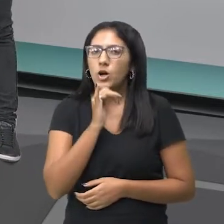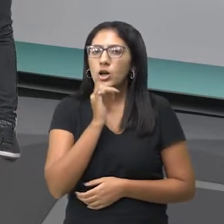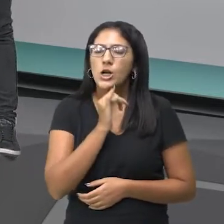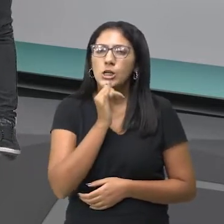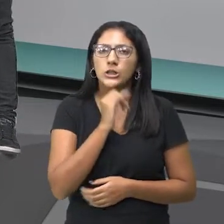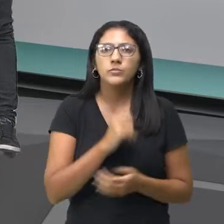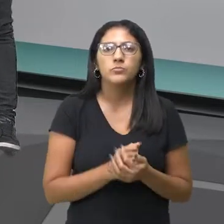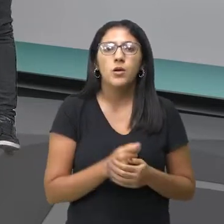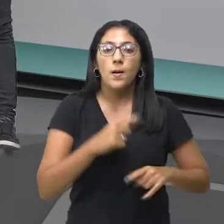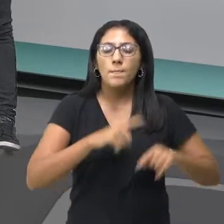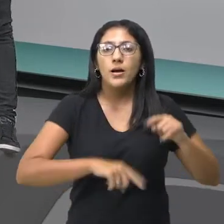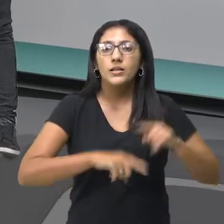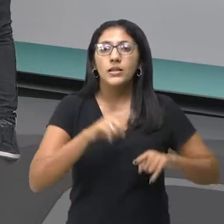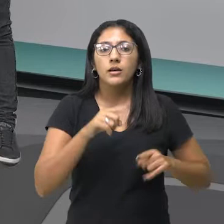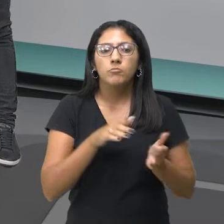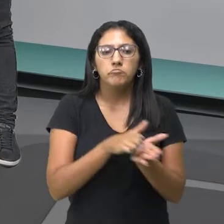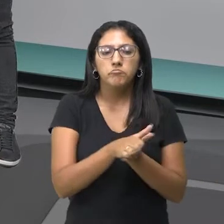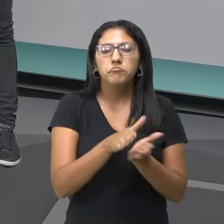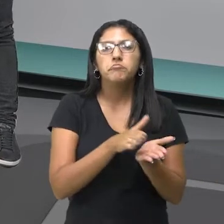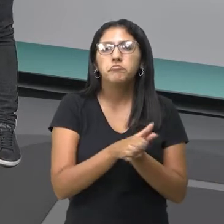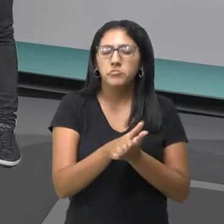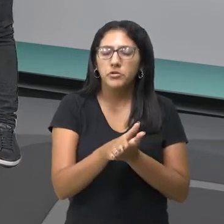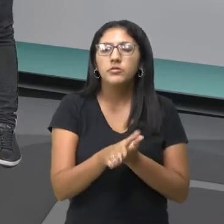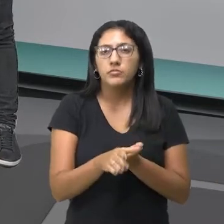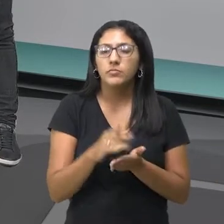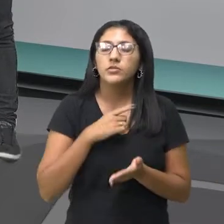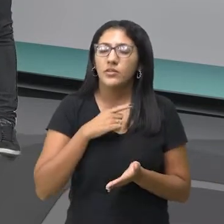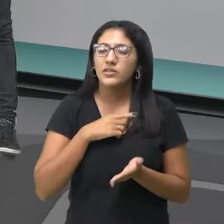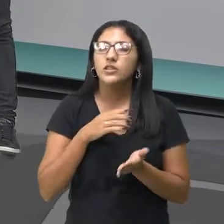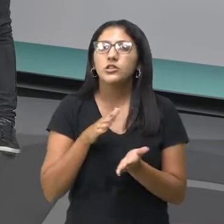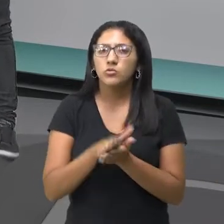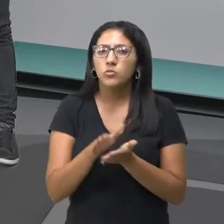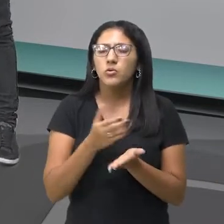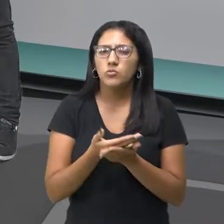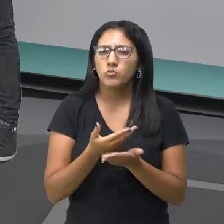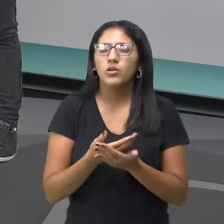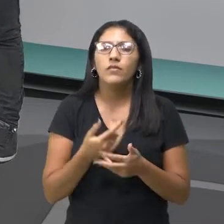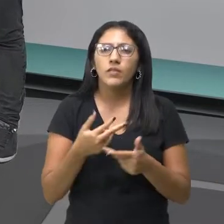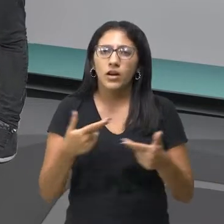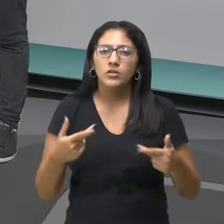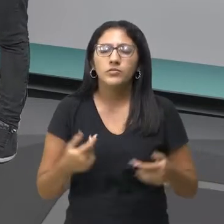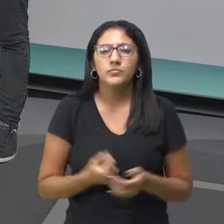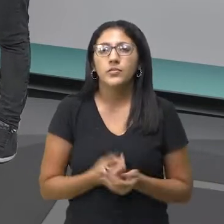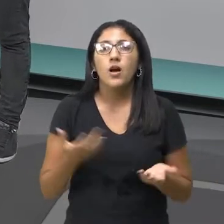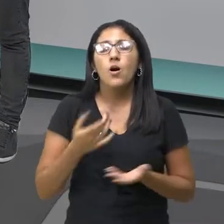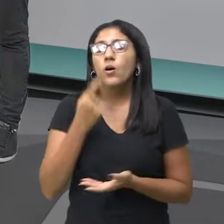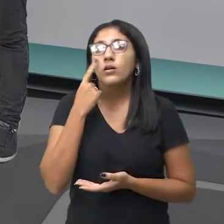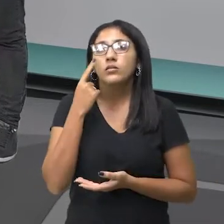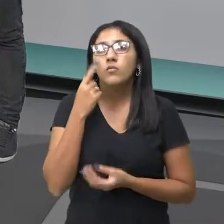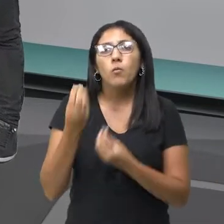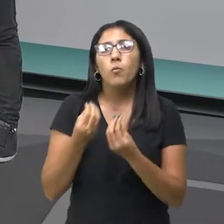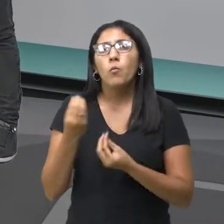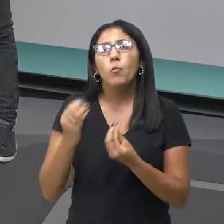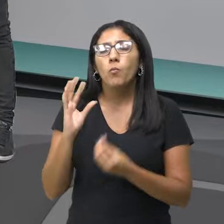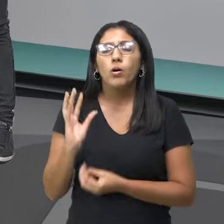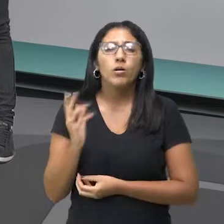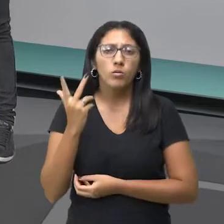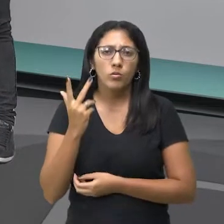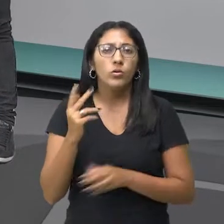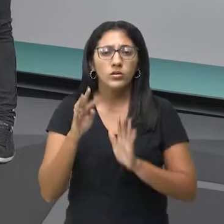no material impresso, e isso a gente vai estudar muito na nossa aula. Mas vamos começar vendo como funciona o